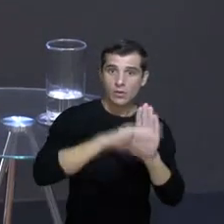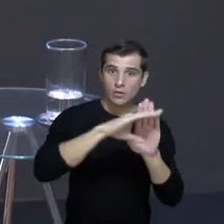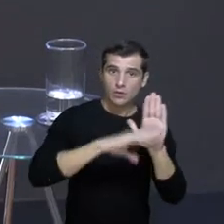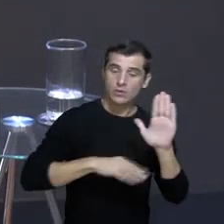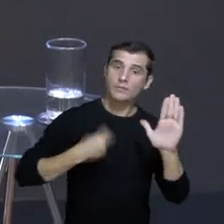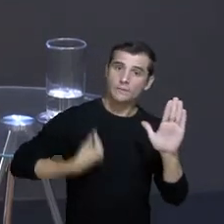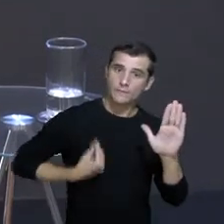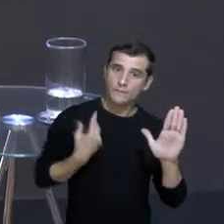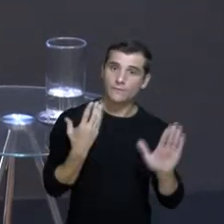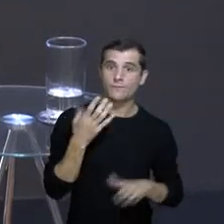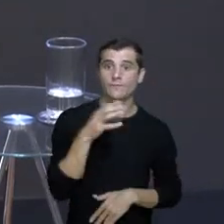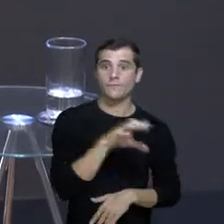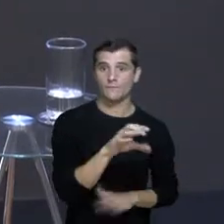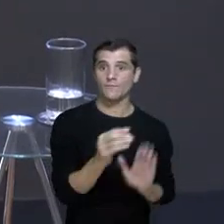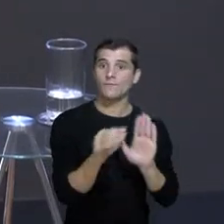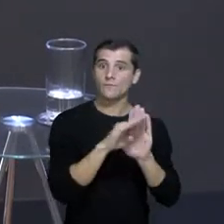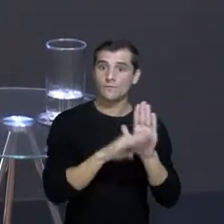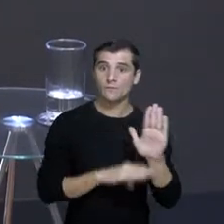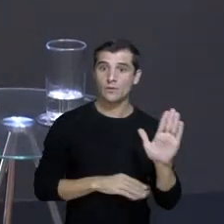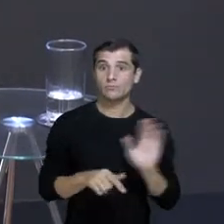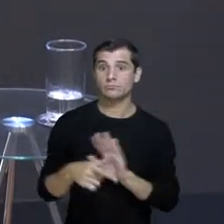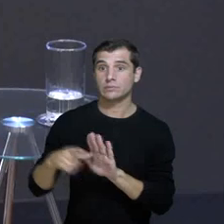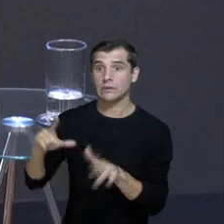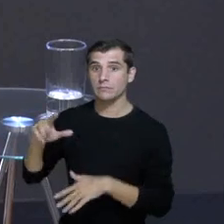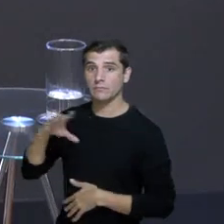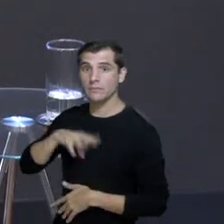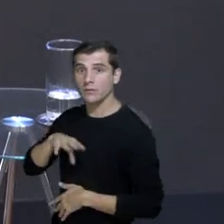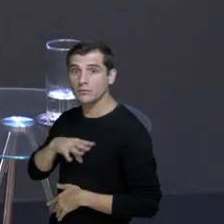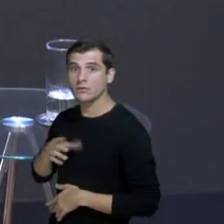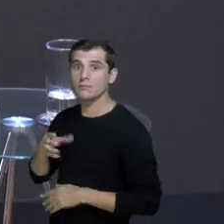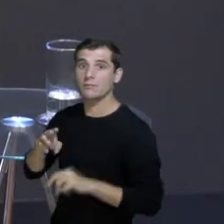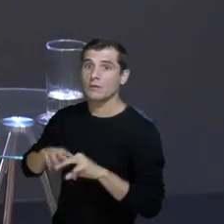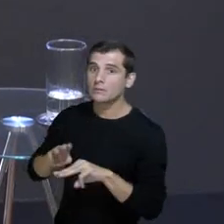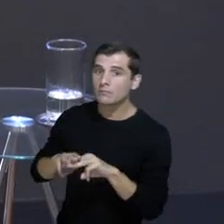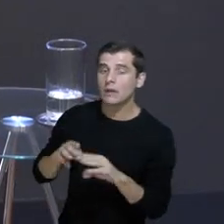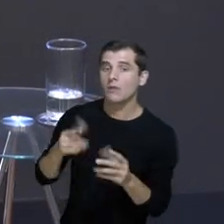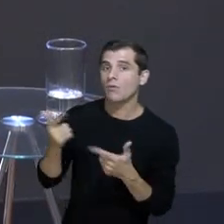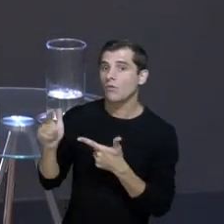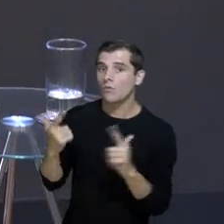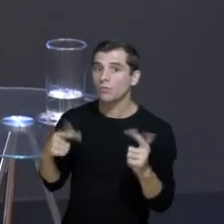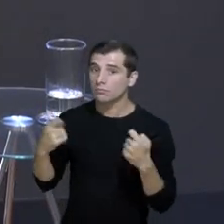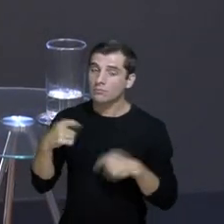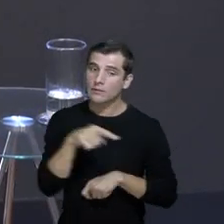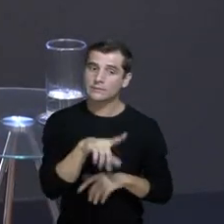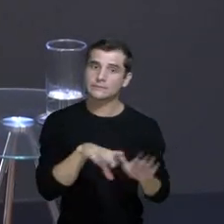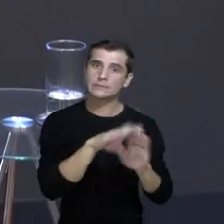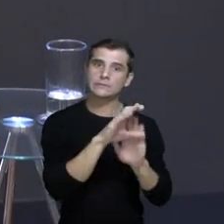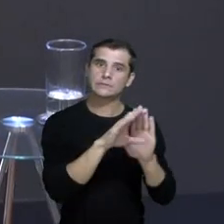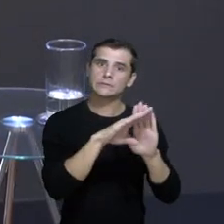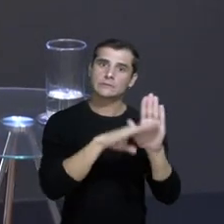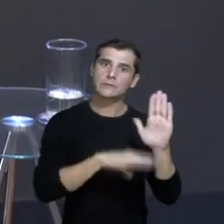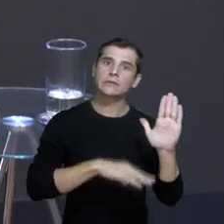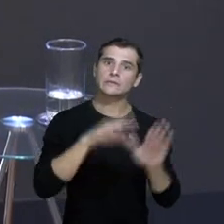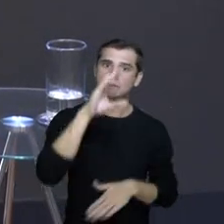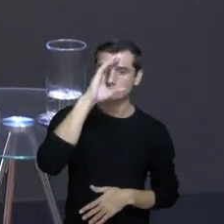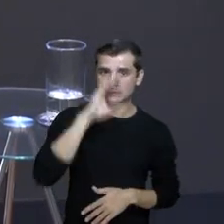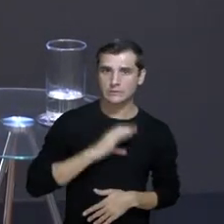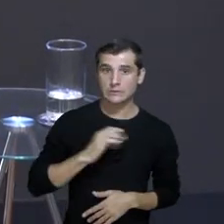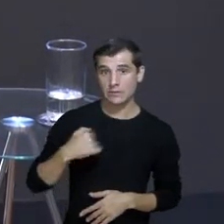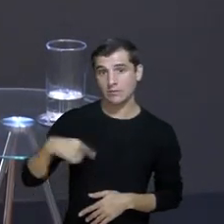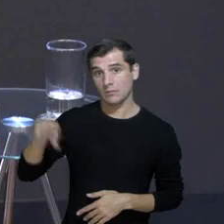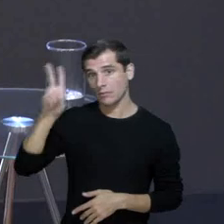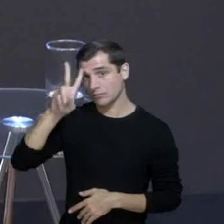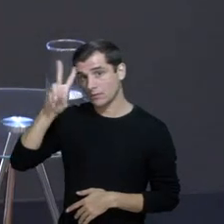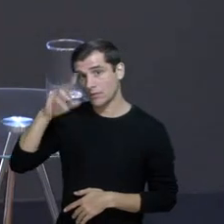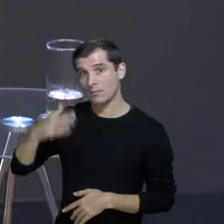colégio antes do português e da Matemática do que quer que seja eu lembro da época que a